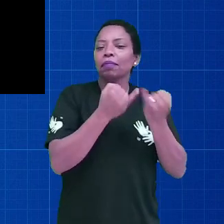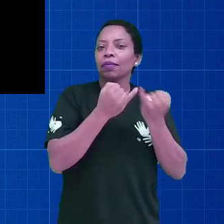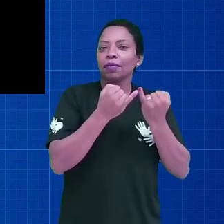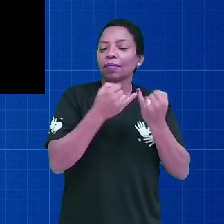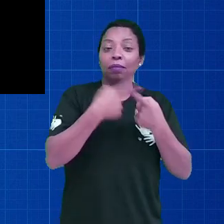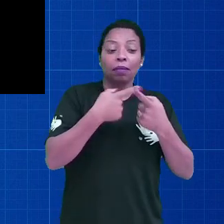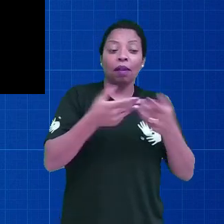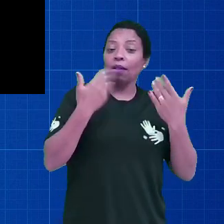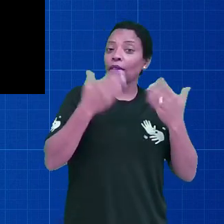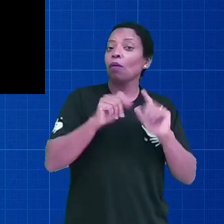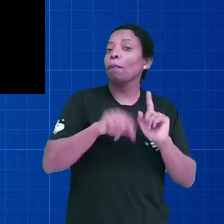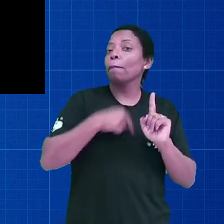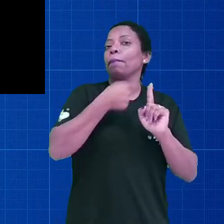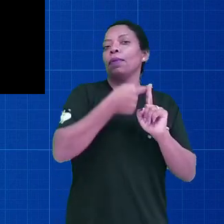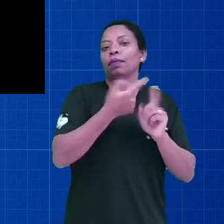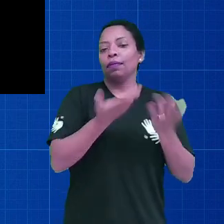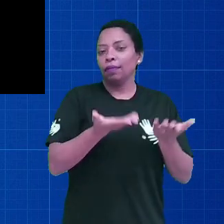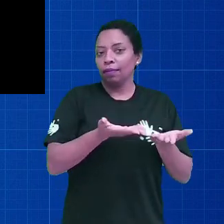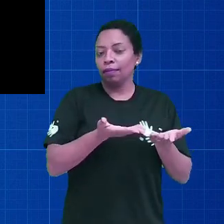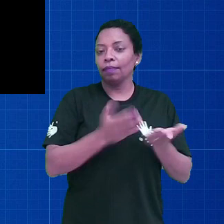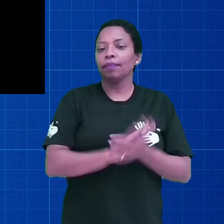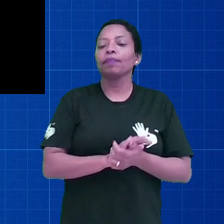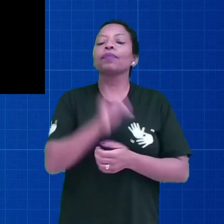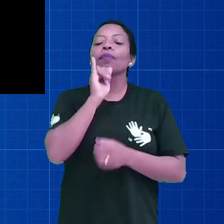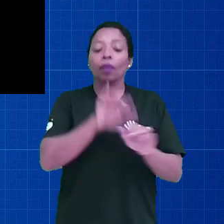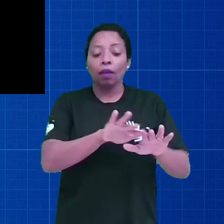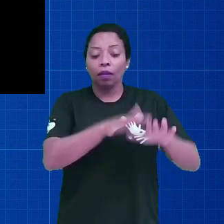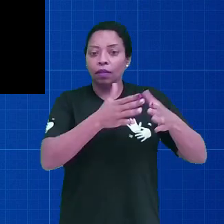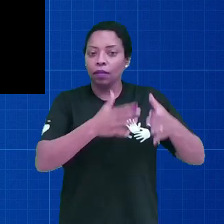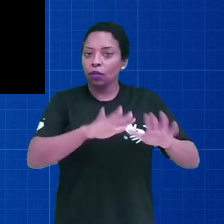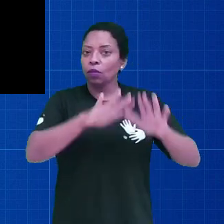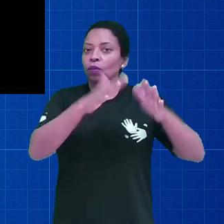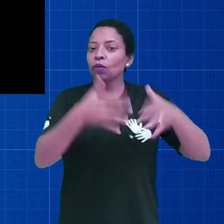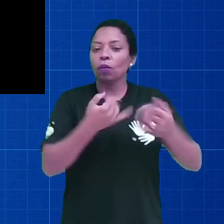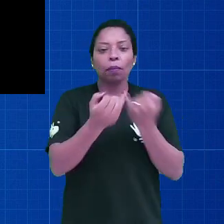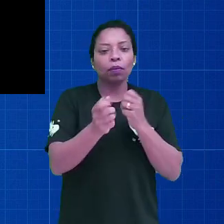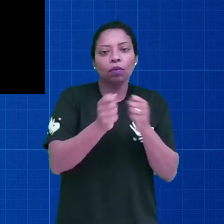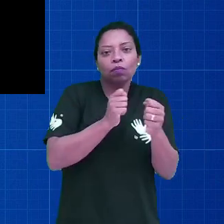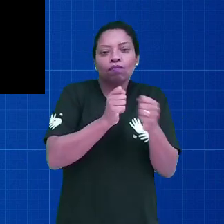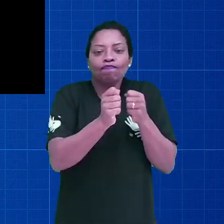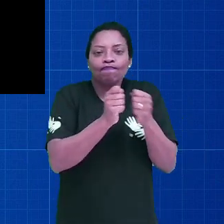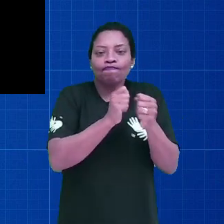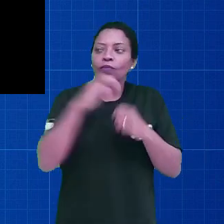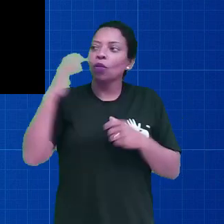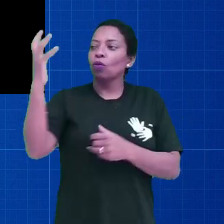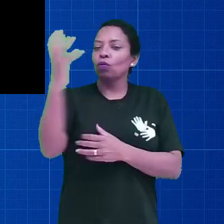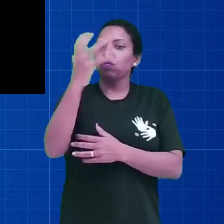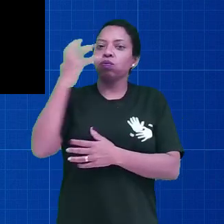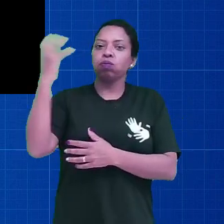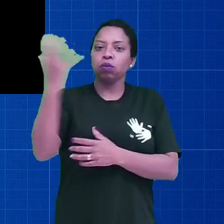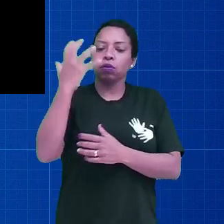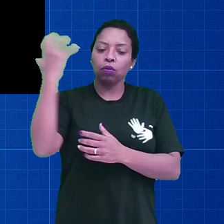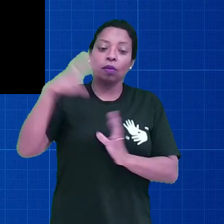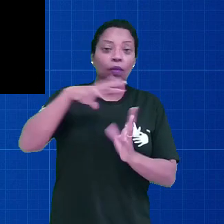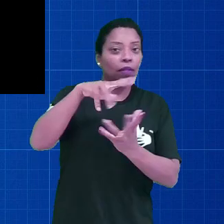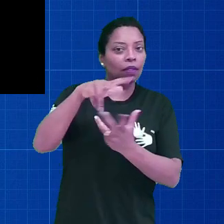maior. Então, o oceano, ele serve como um regulador do clima, e aí está